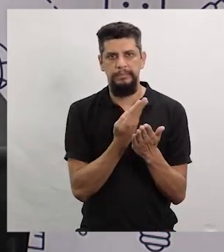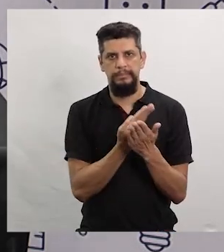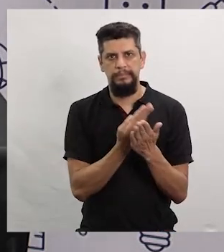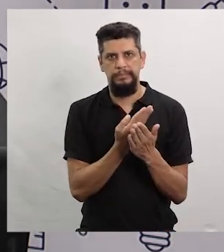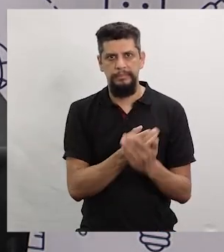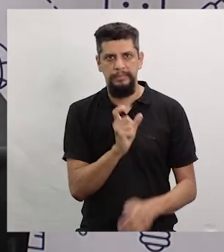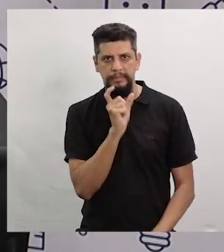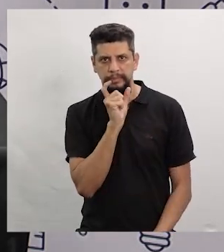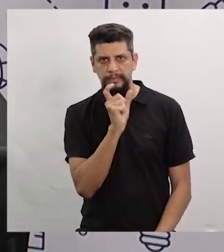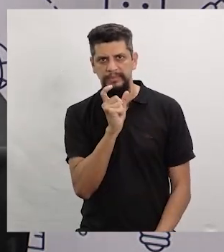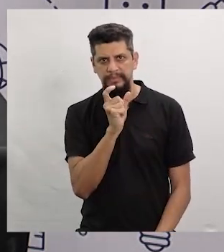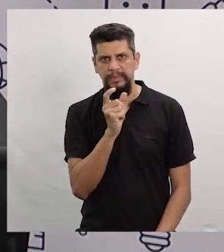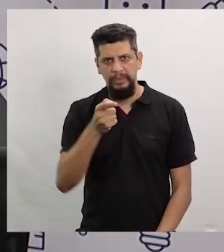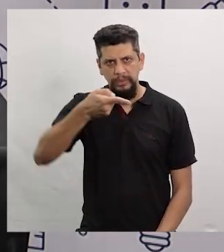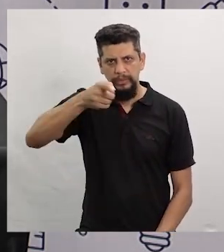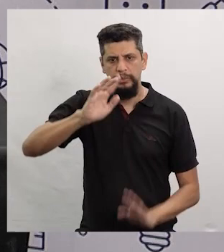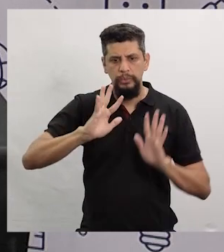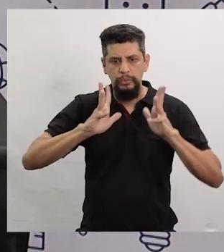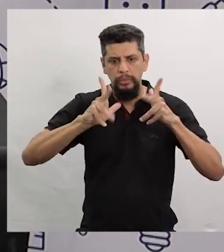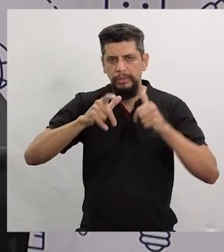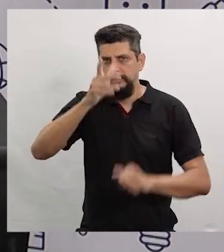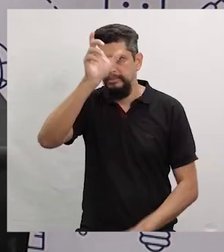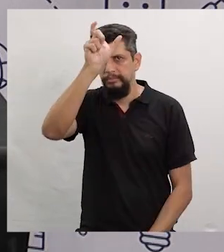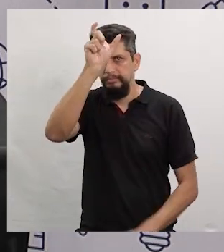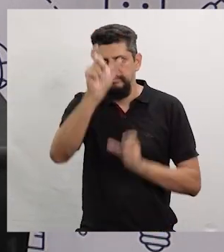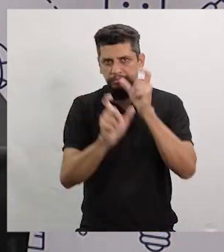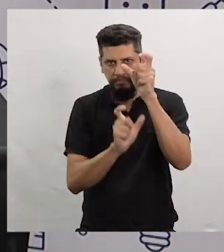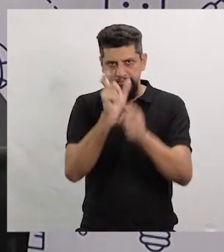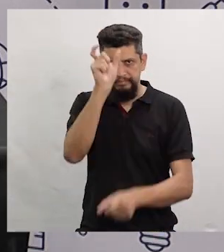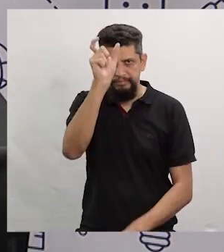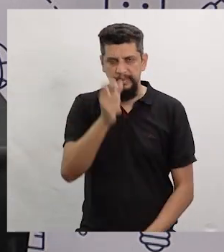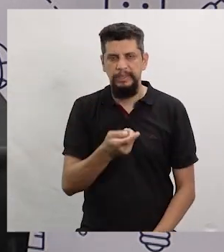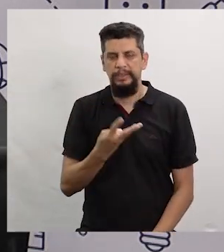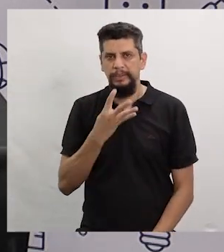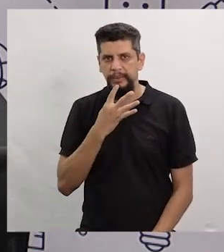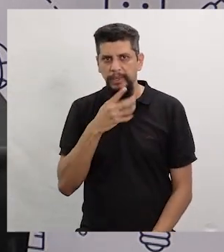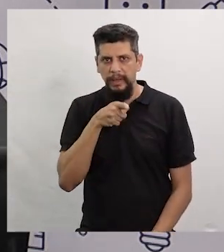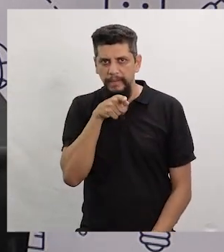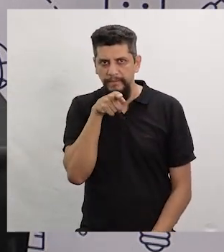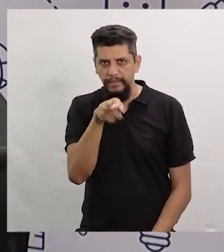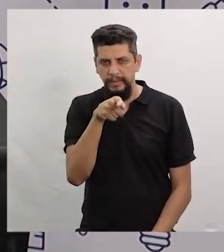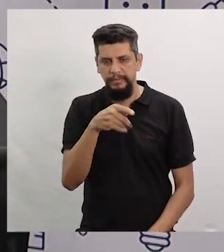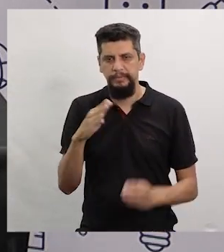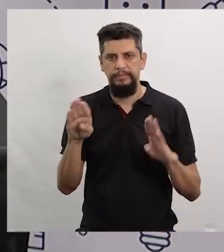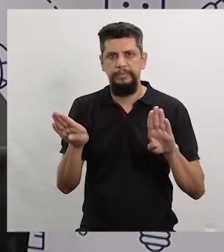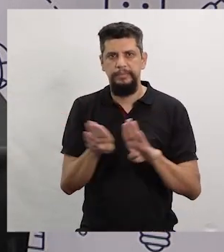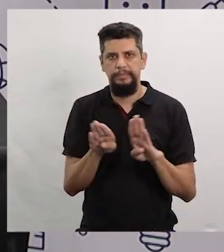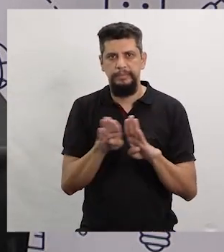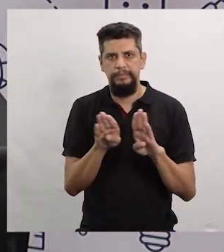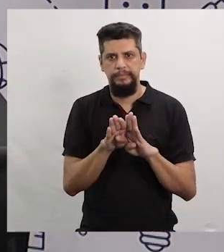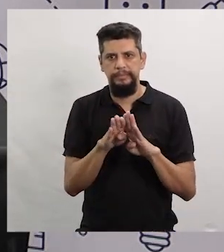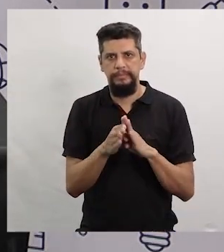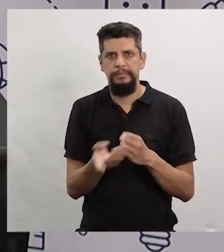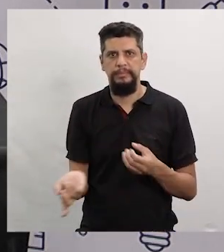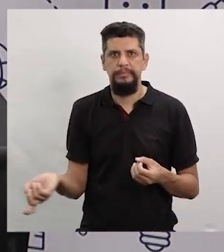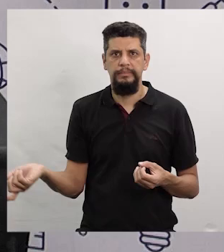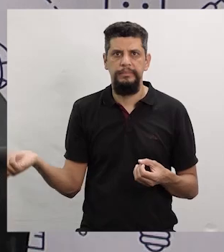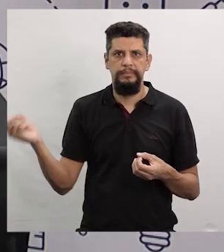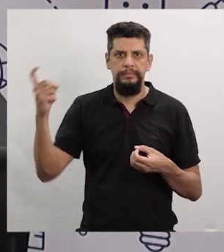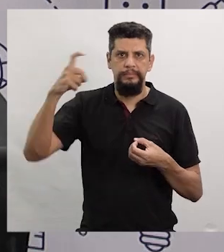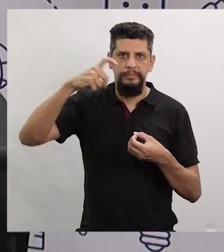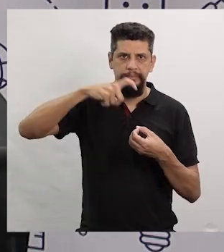ah essa palavra é bem conhecida né Isso mesmo a escola aonde Vocês também